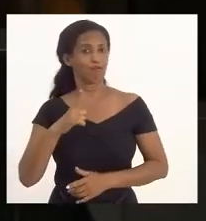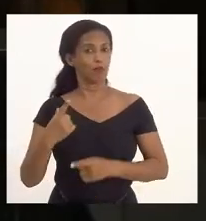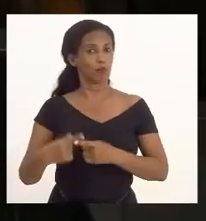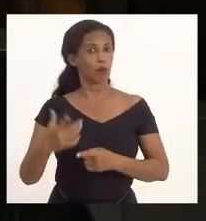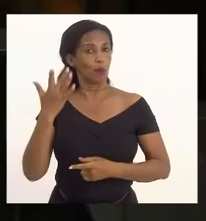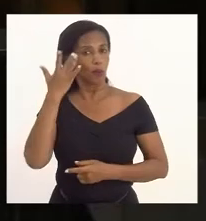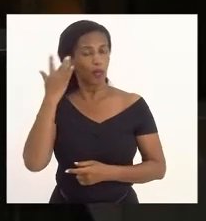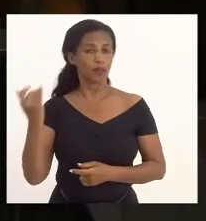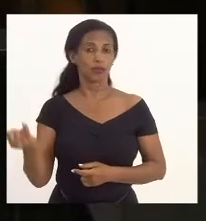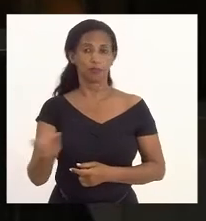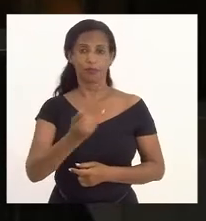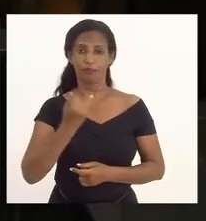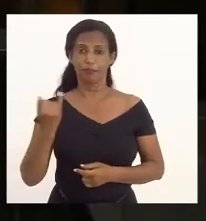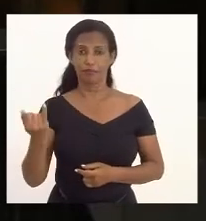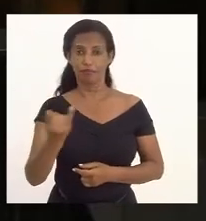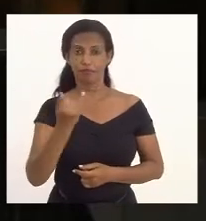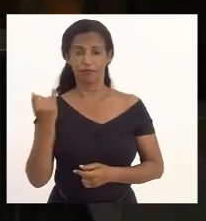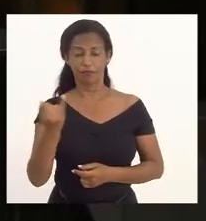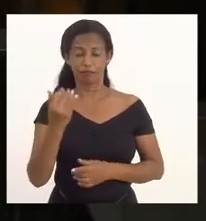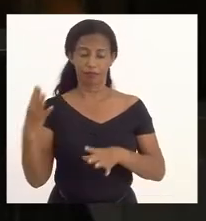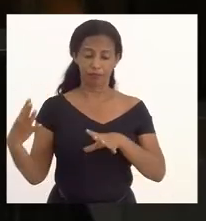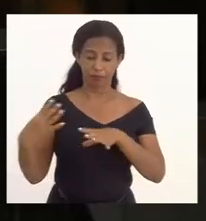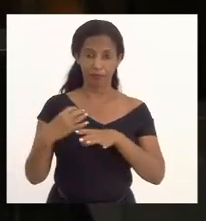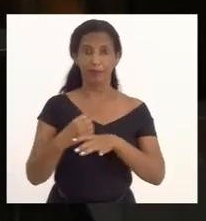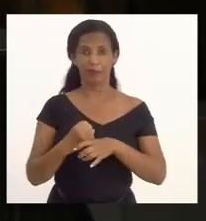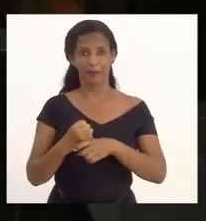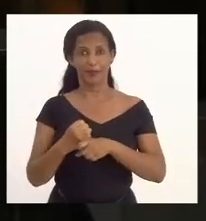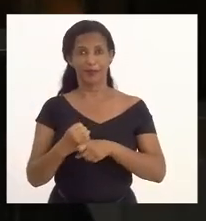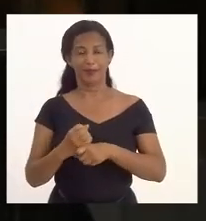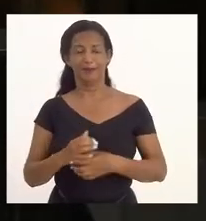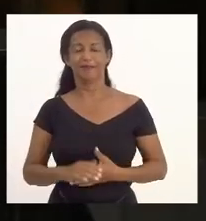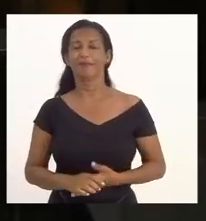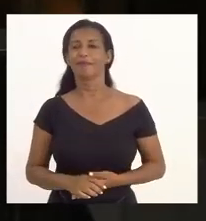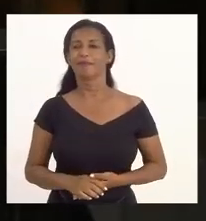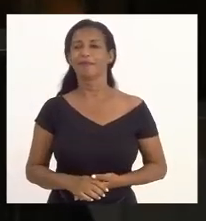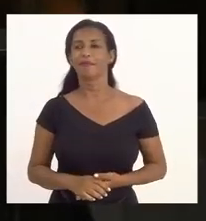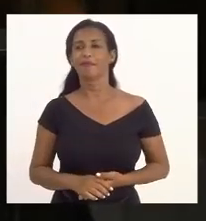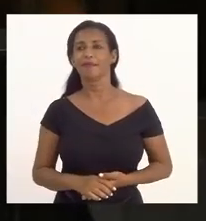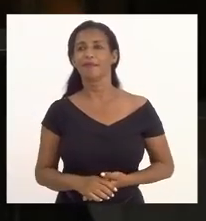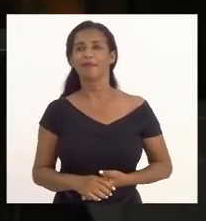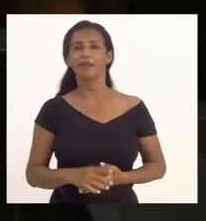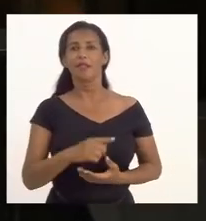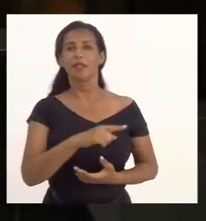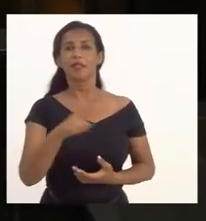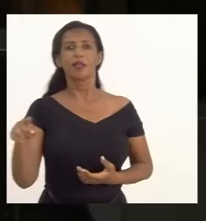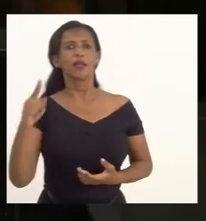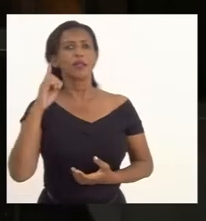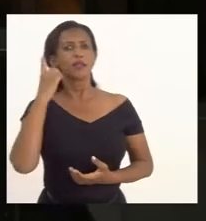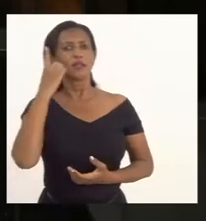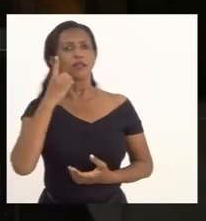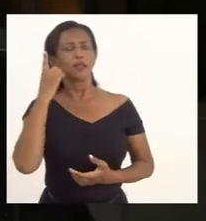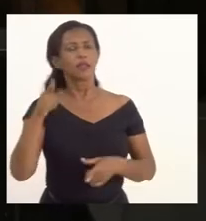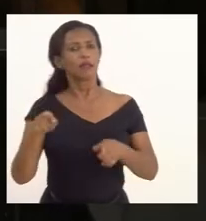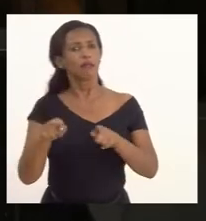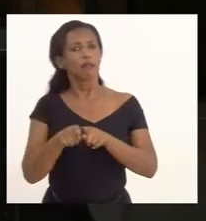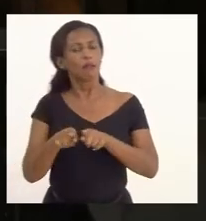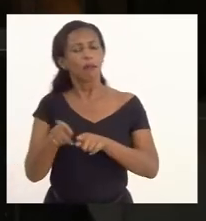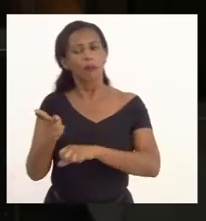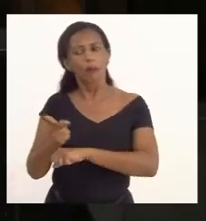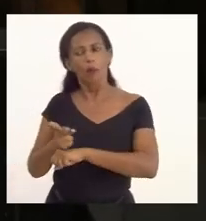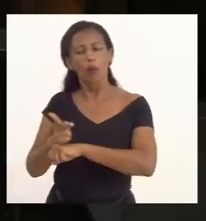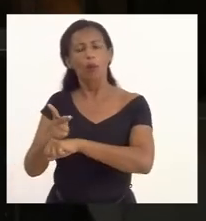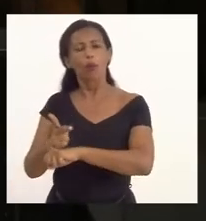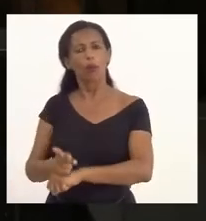também importante, para concluir, senhora presidente, que os senhores deputados também procurem